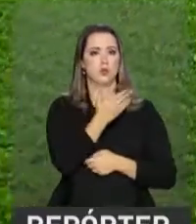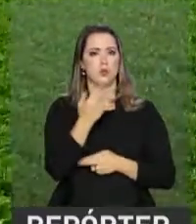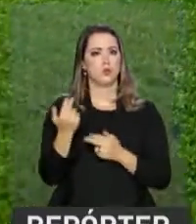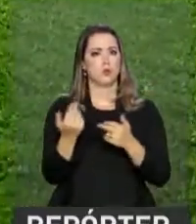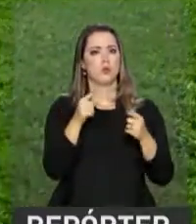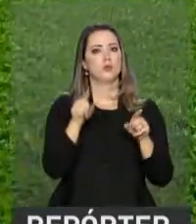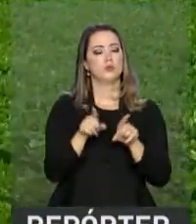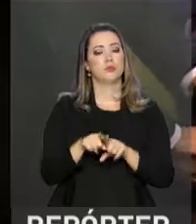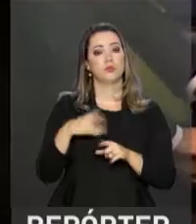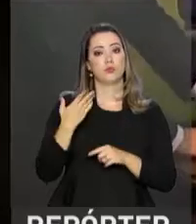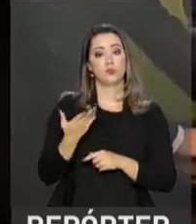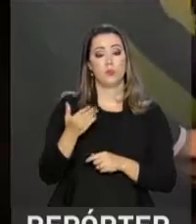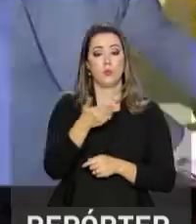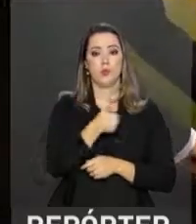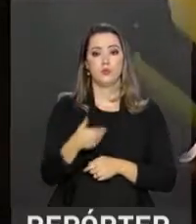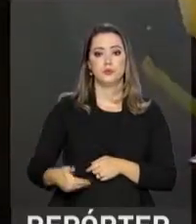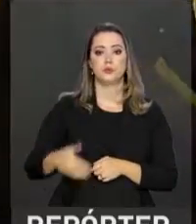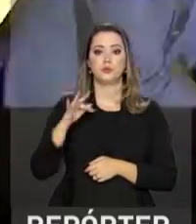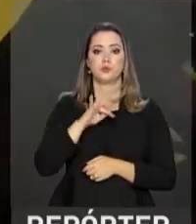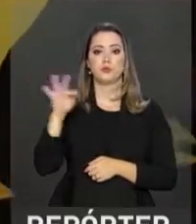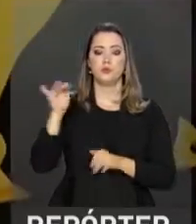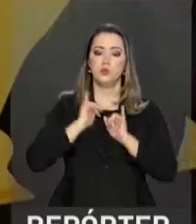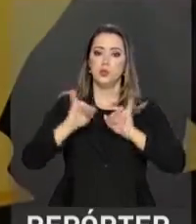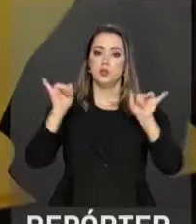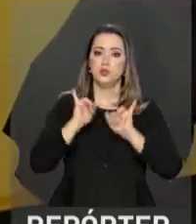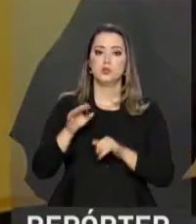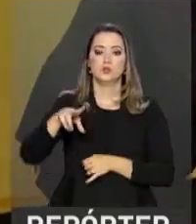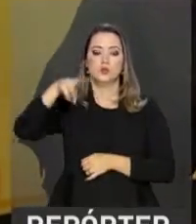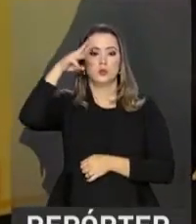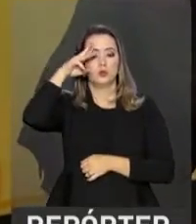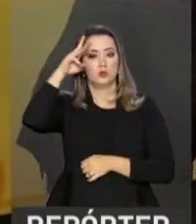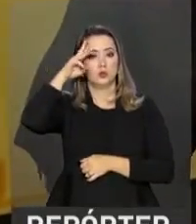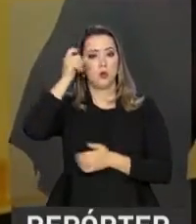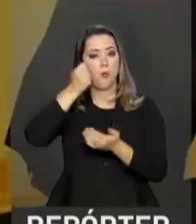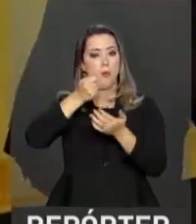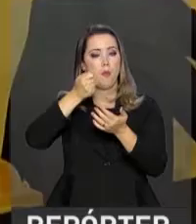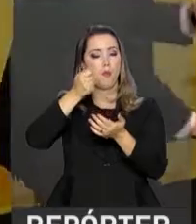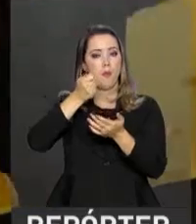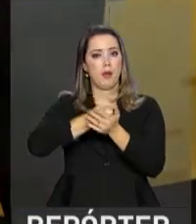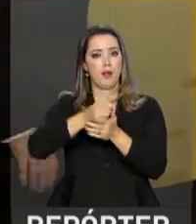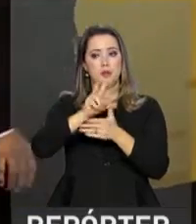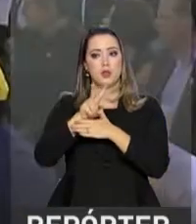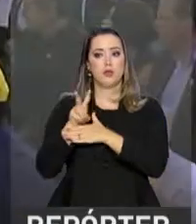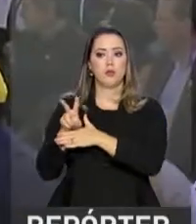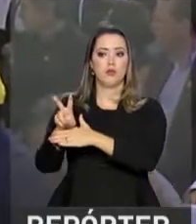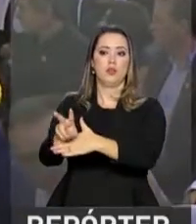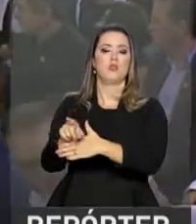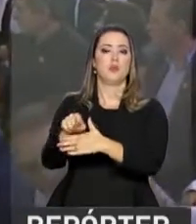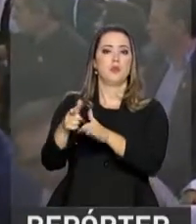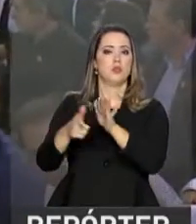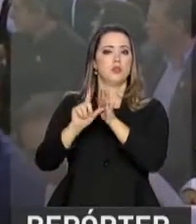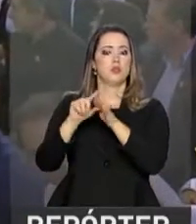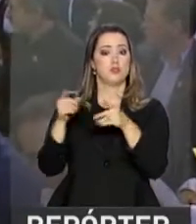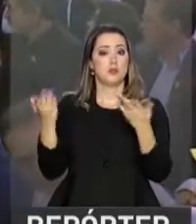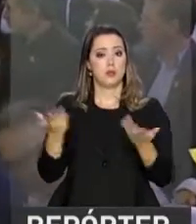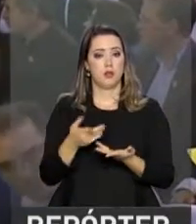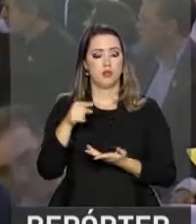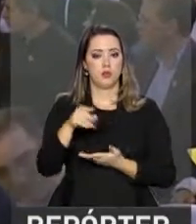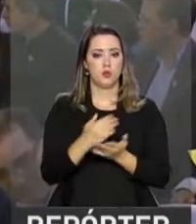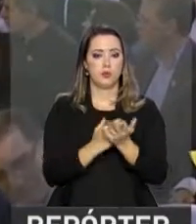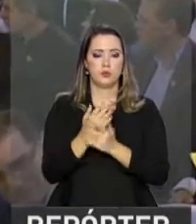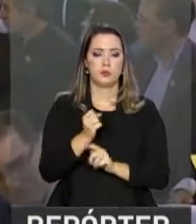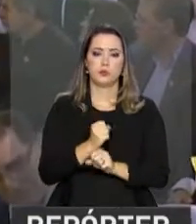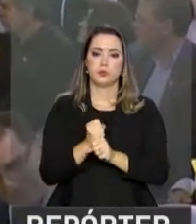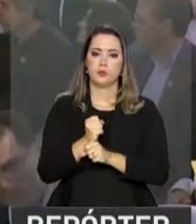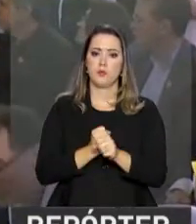outros agricultores. O governo federal anunciou nesta terça-feira o custeio antecipado da safra. Com isso, logo no começo do ano,